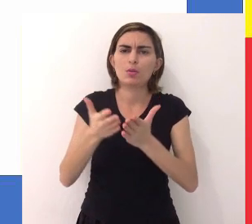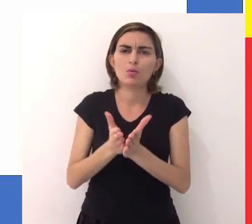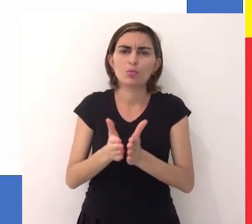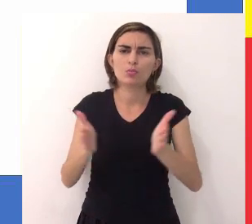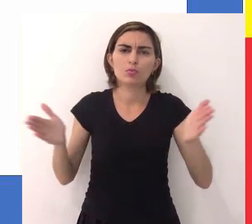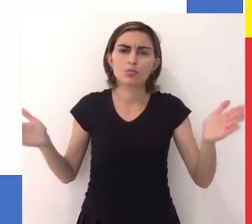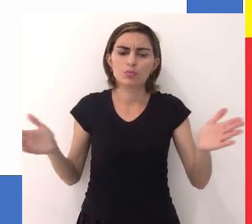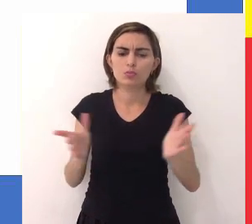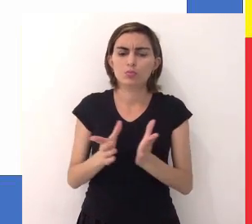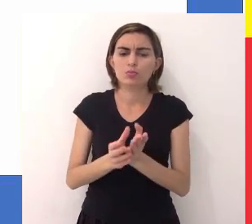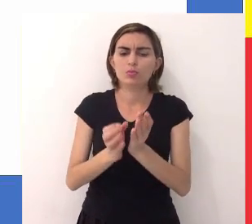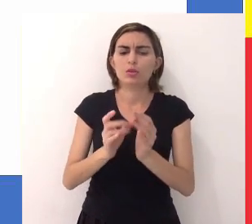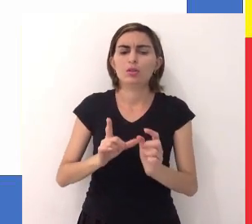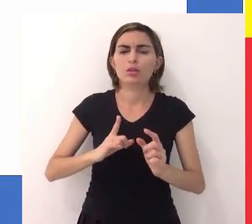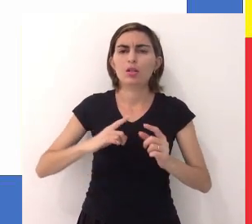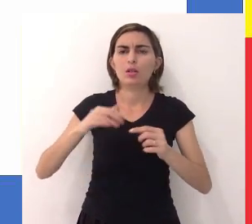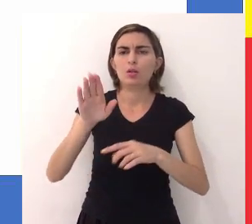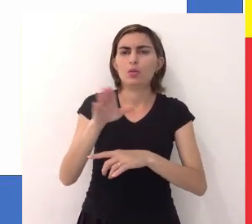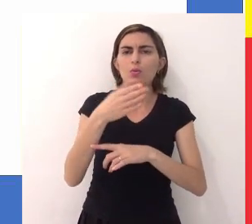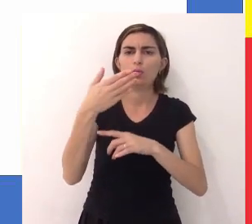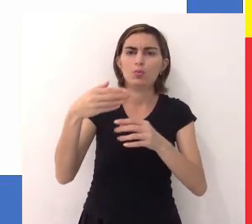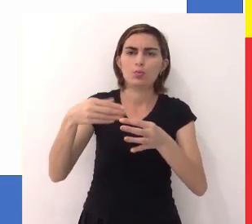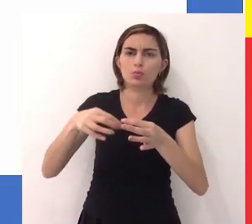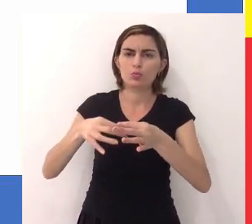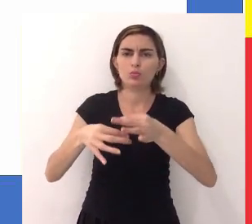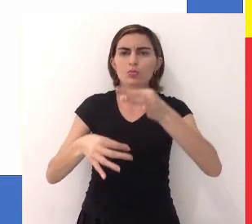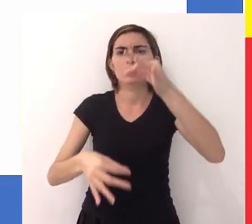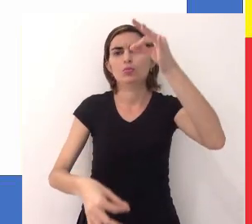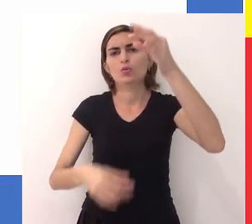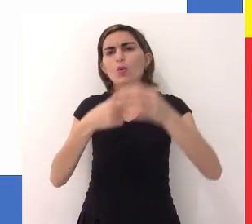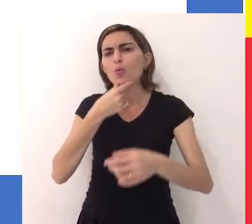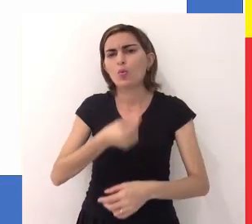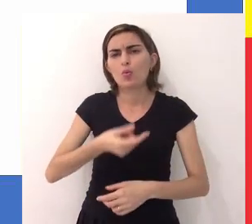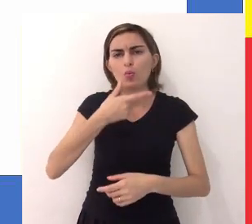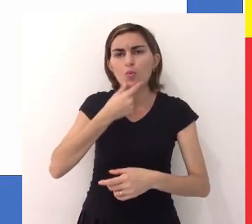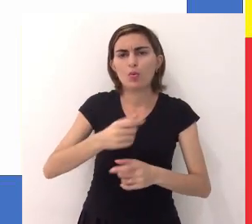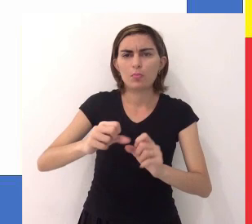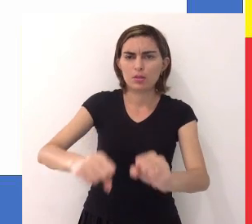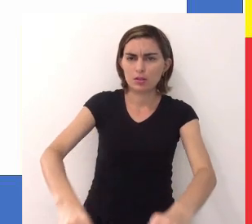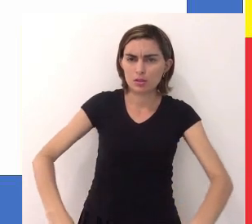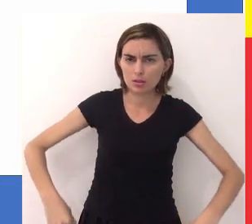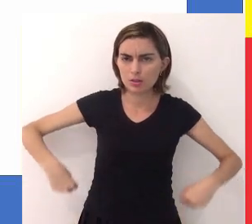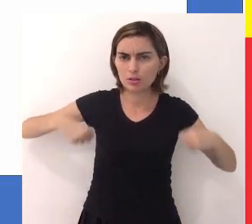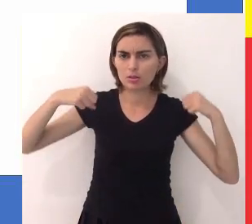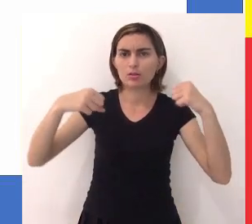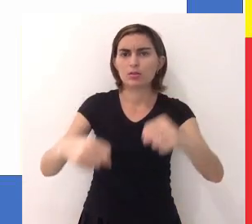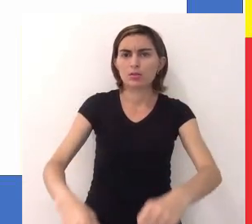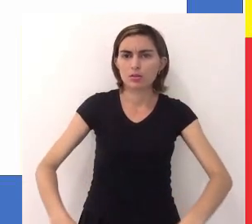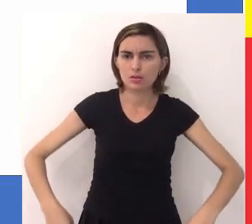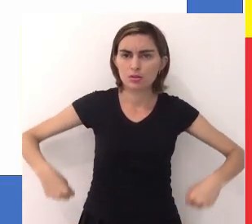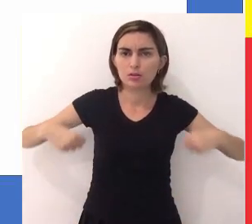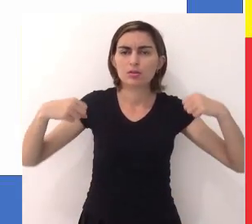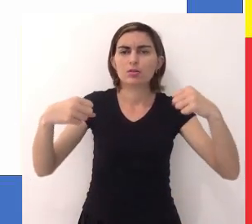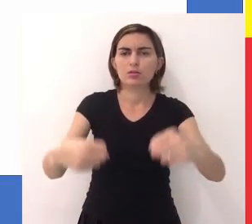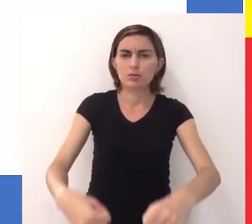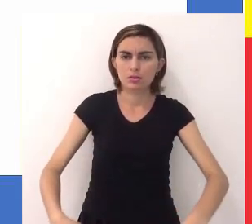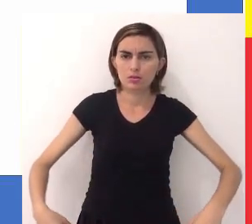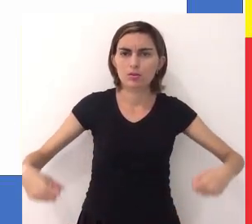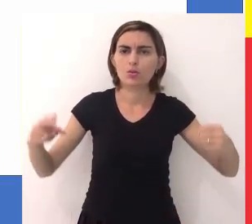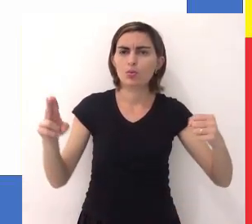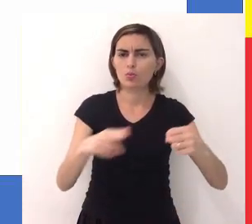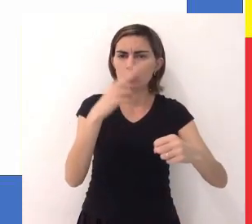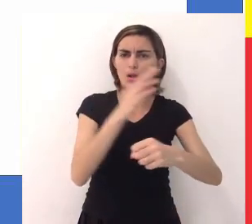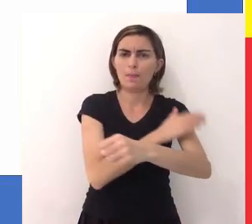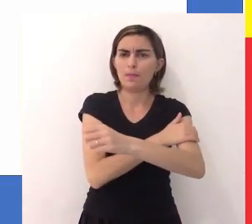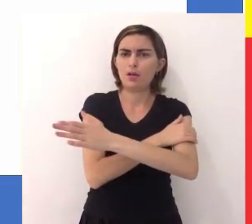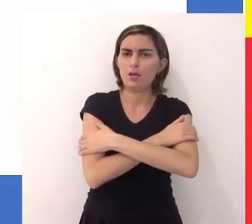que tem como se fossem remos, né? Então, muitos homens, eles remavam aí, utilizando a